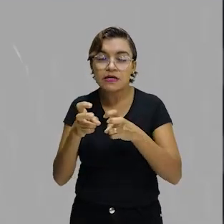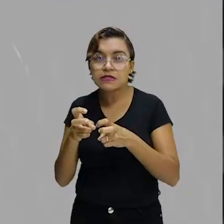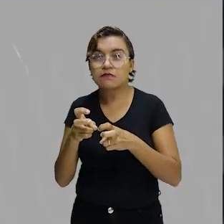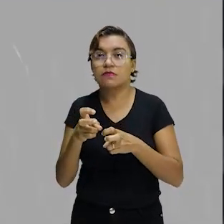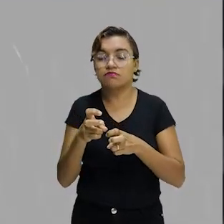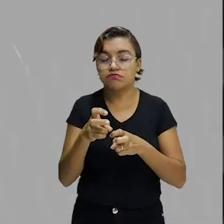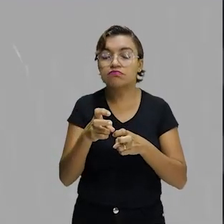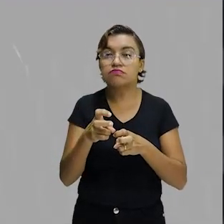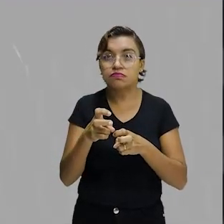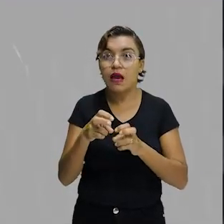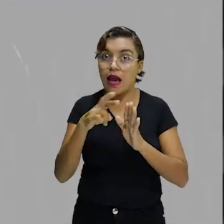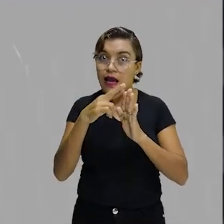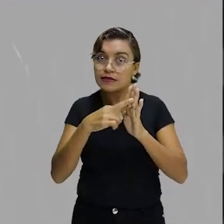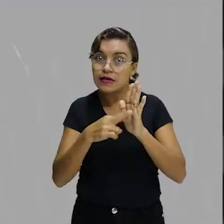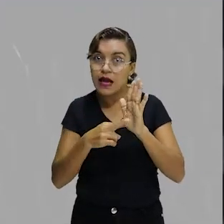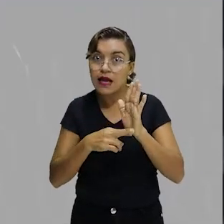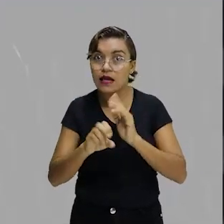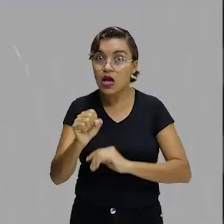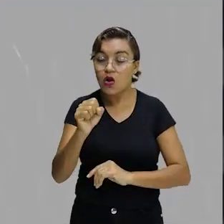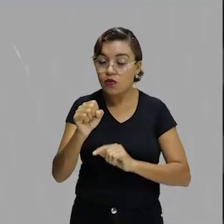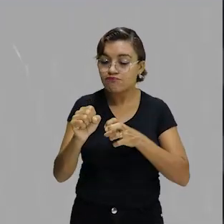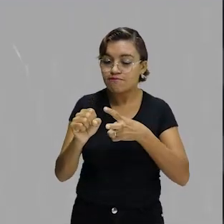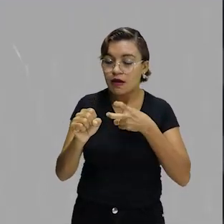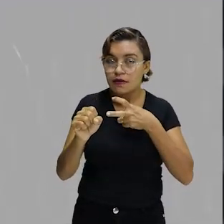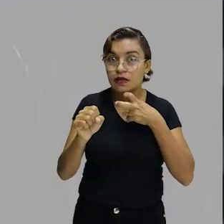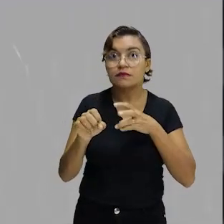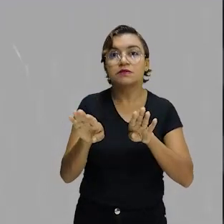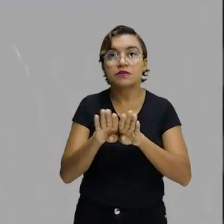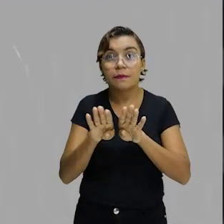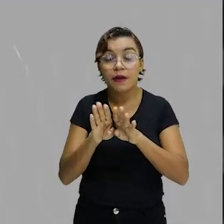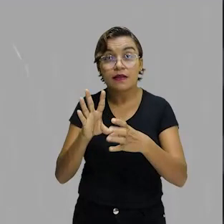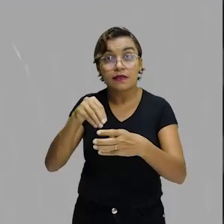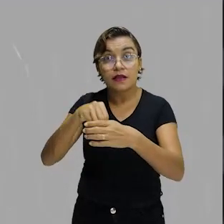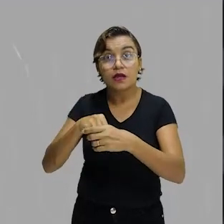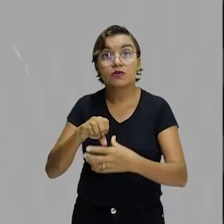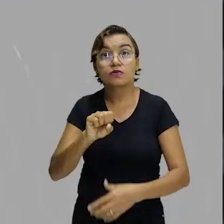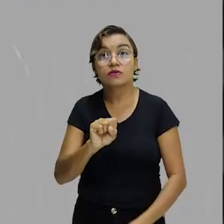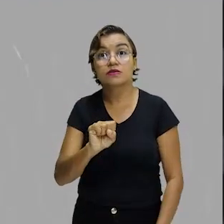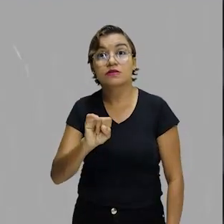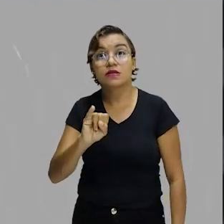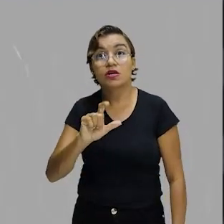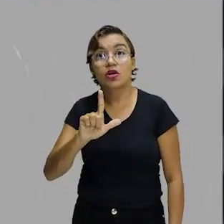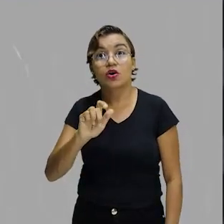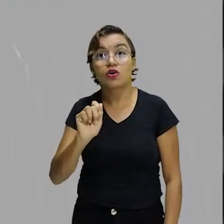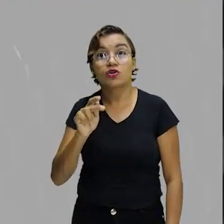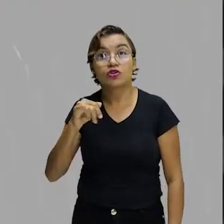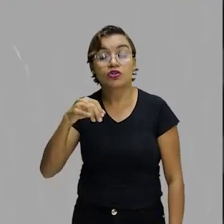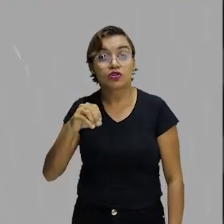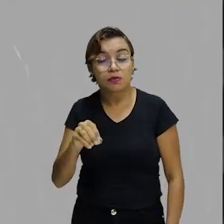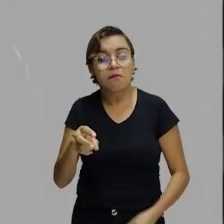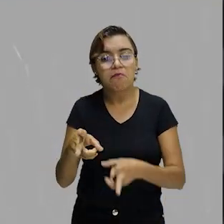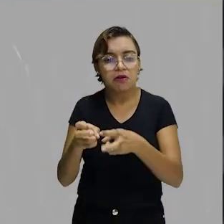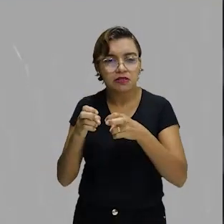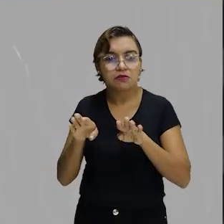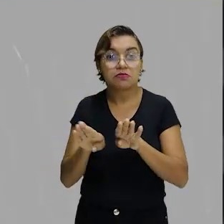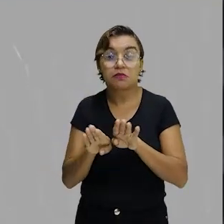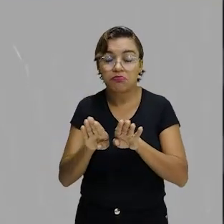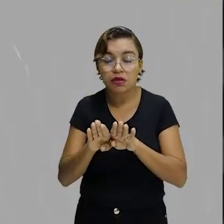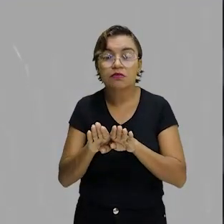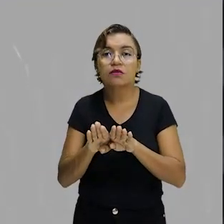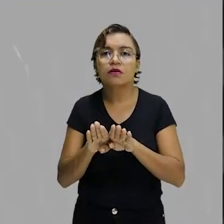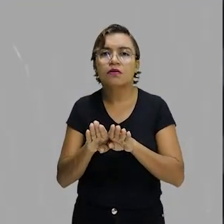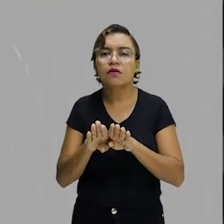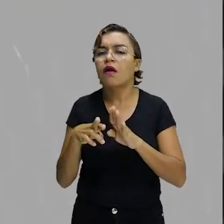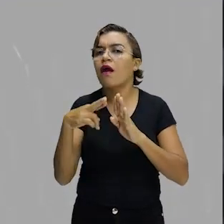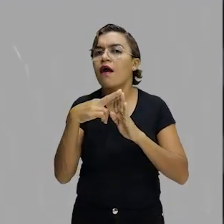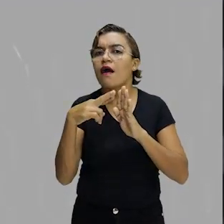8 regras, você vai percebendo no silogismo também, tá? Você vai trazendo a percepção na leitura do silogismo, qual